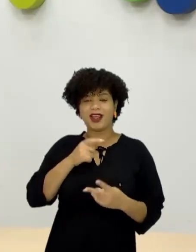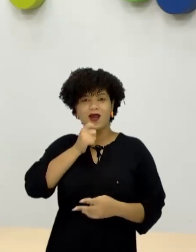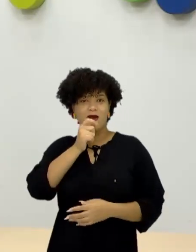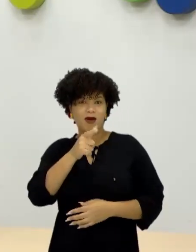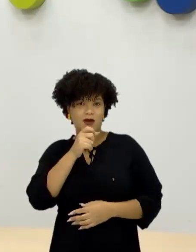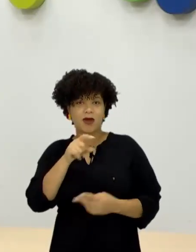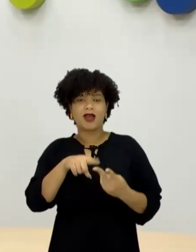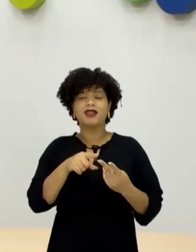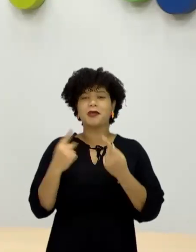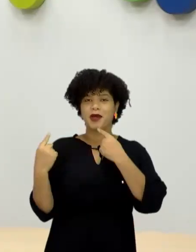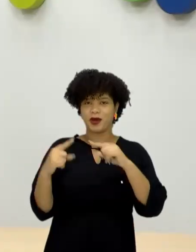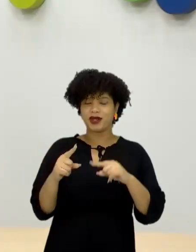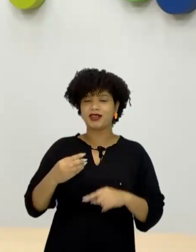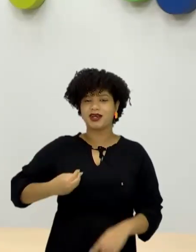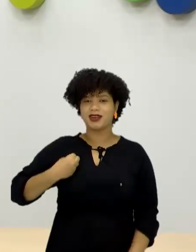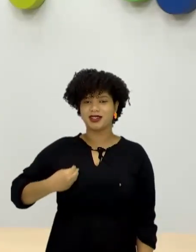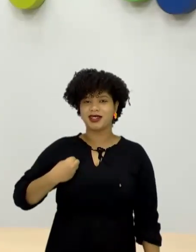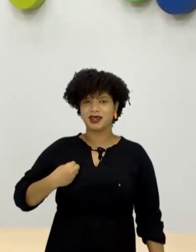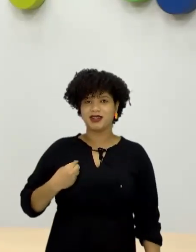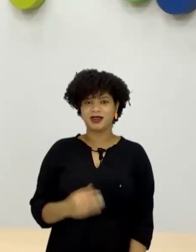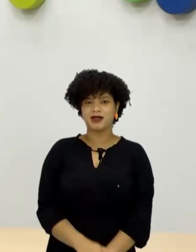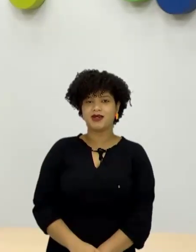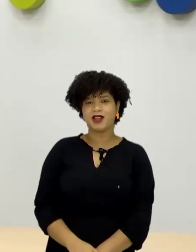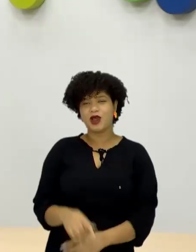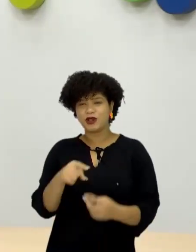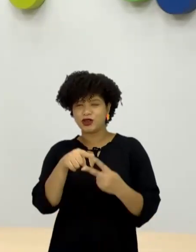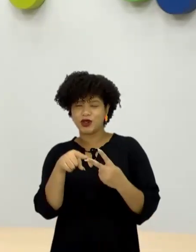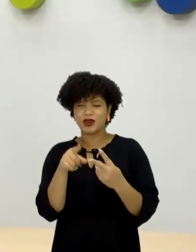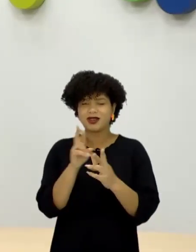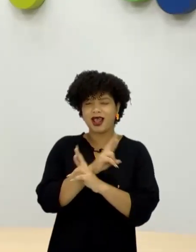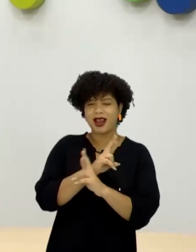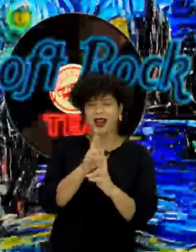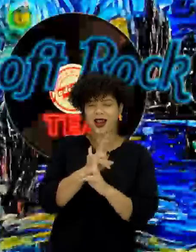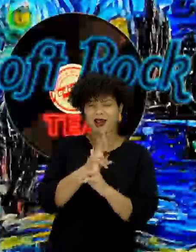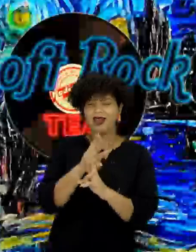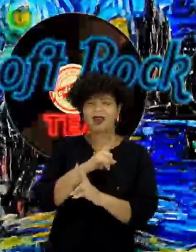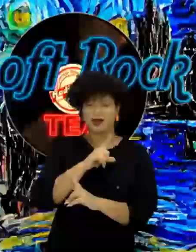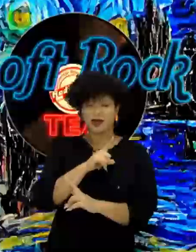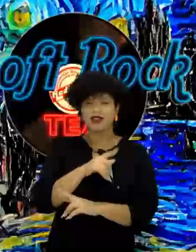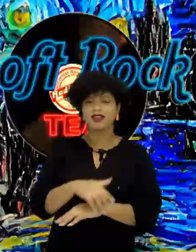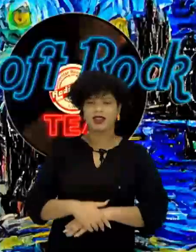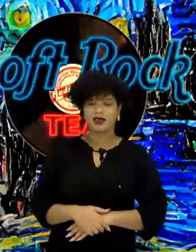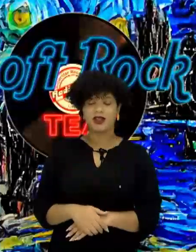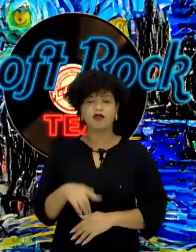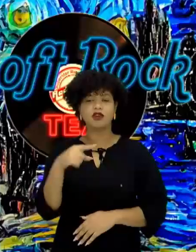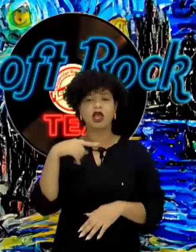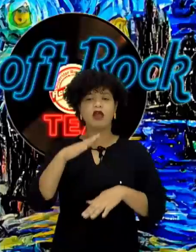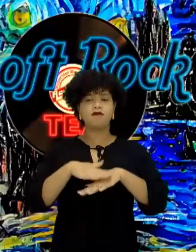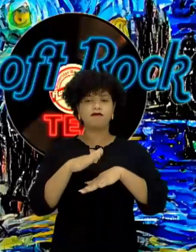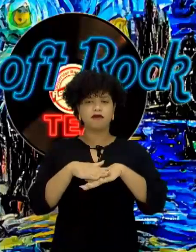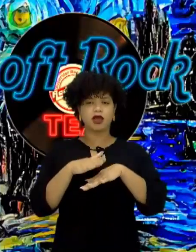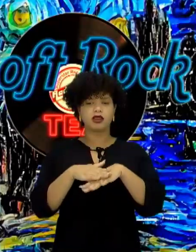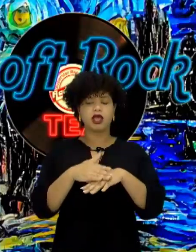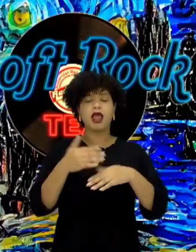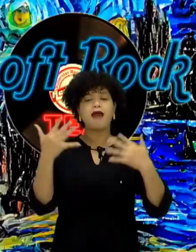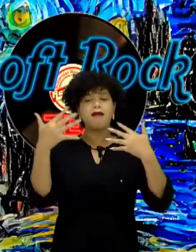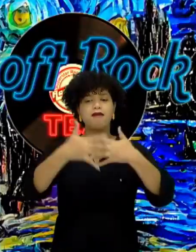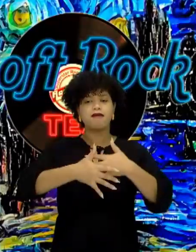a crítica. Eu acho que elas ficam caminhando juntas ali, né? Você faz a paródia,